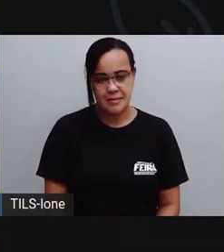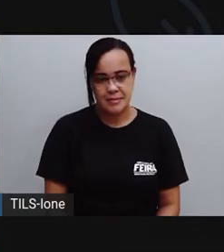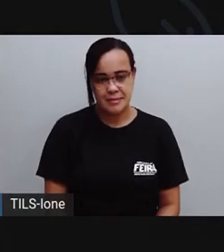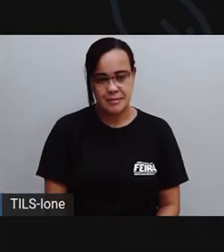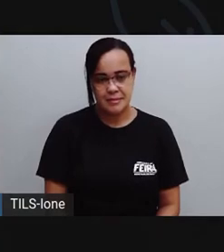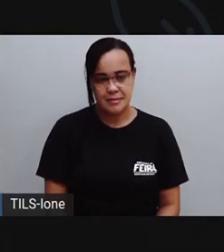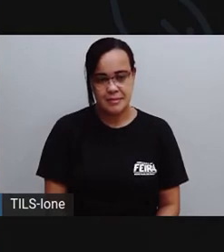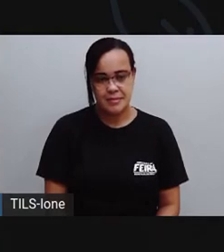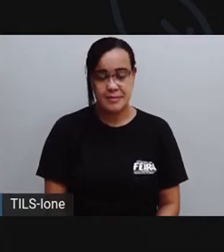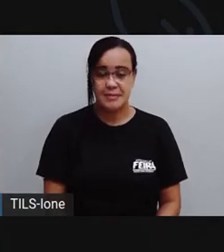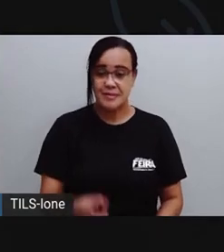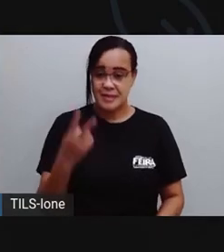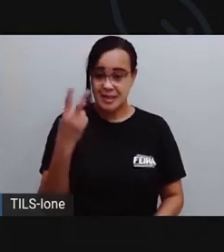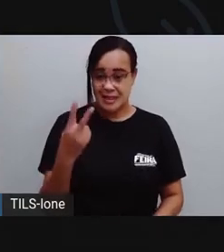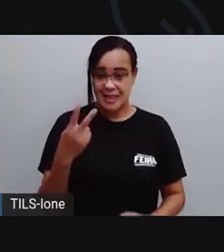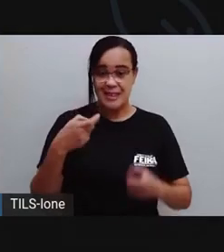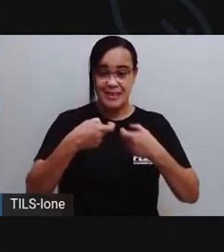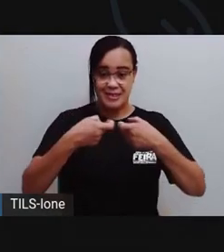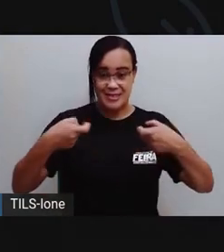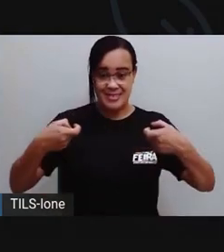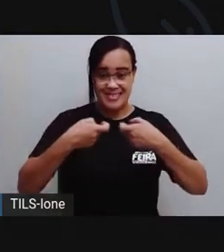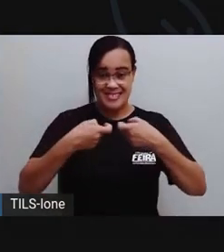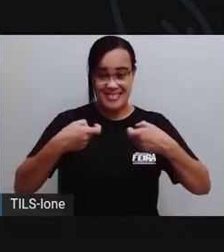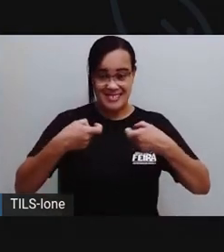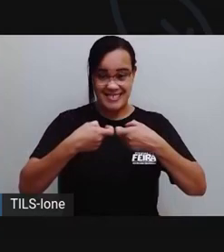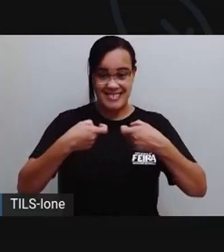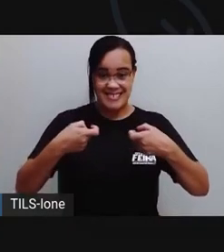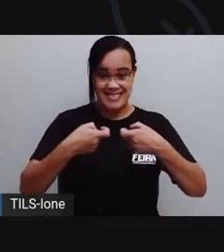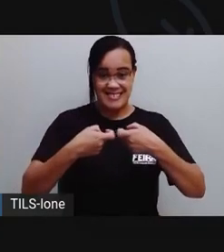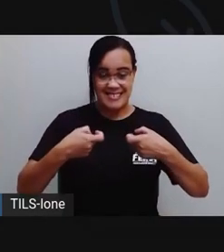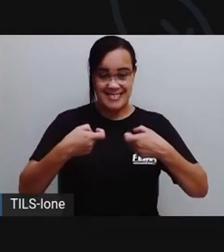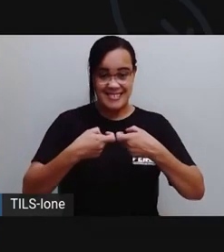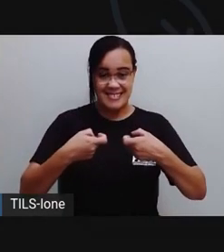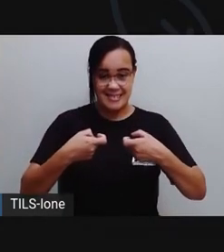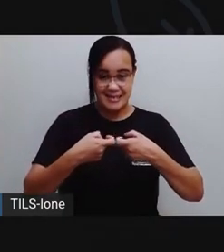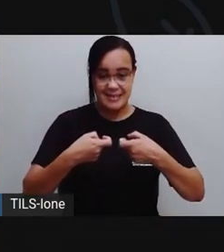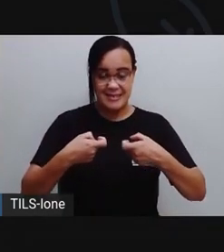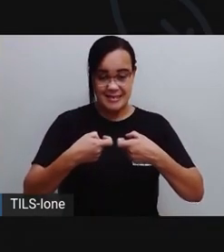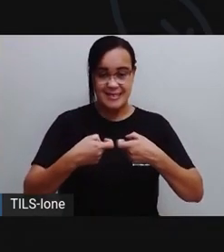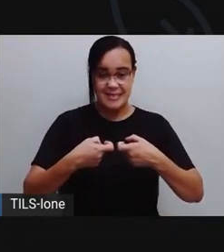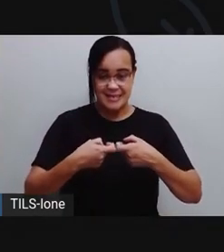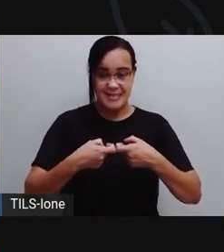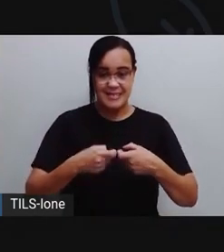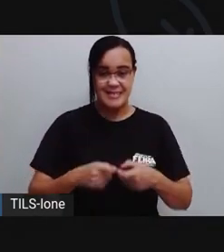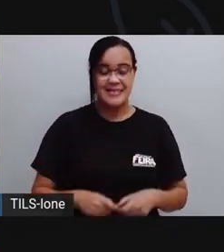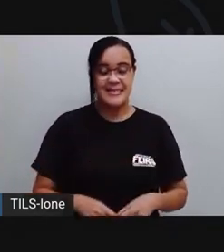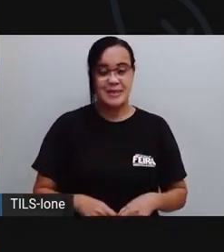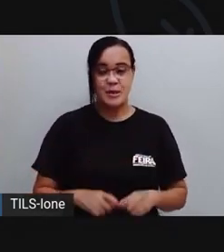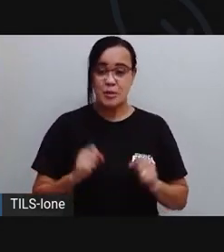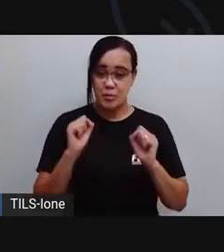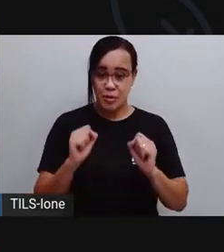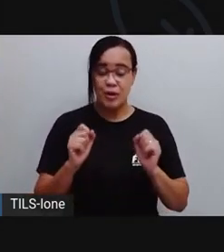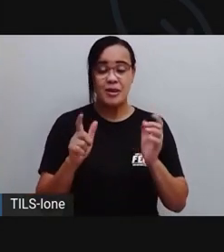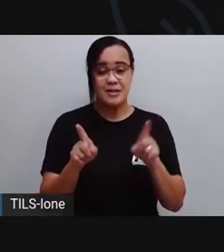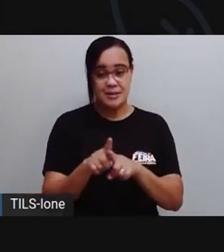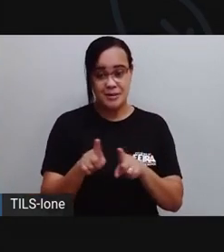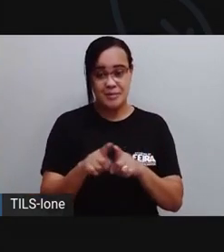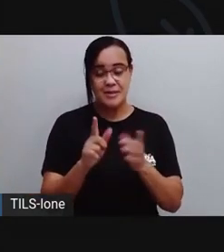Olha, as dois pares de meia, duas opções que a Pró trouxe para vocês. Do lado de cá pode fazer também, né? Pode